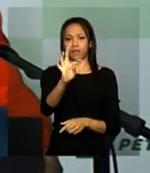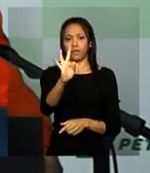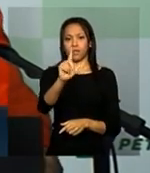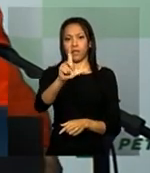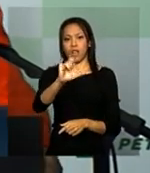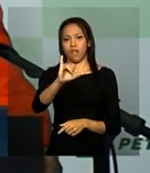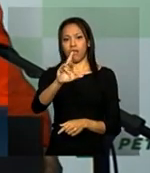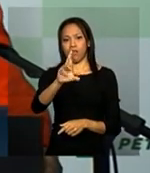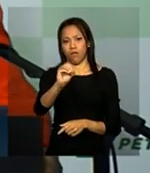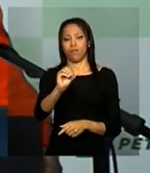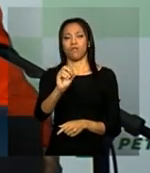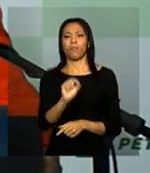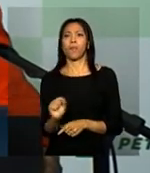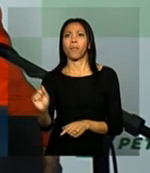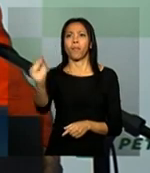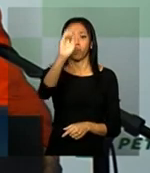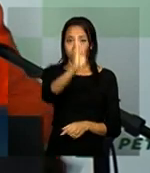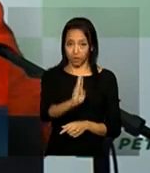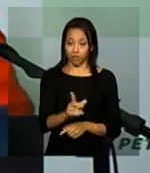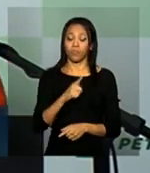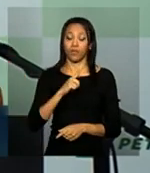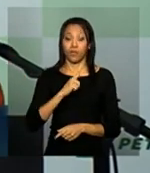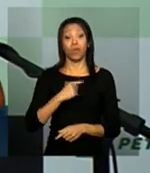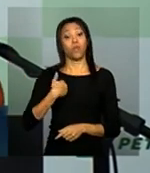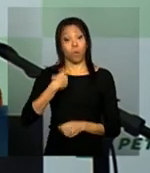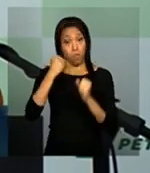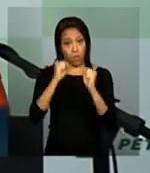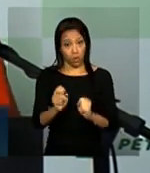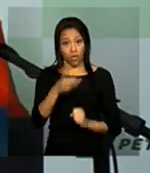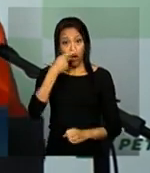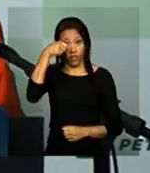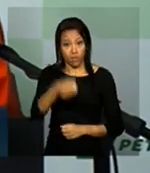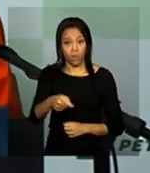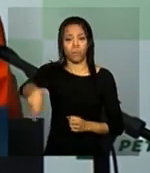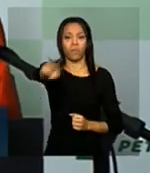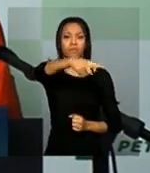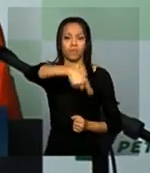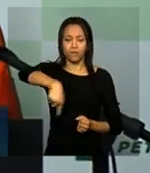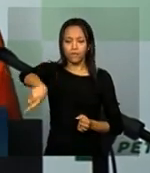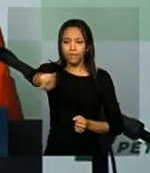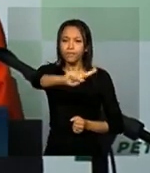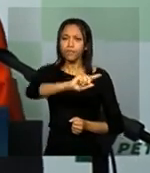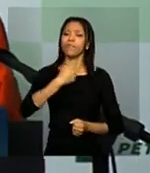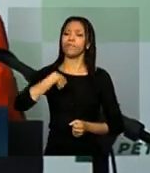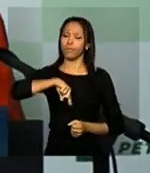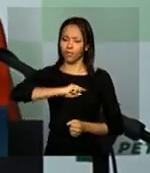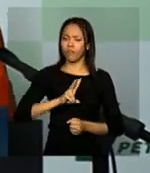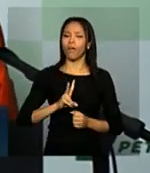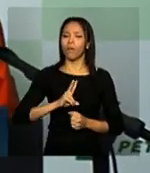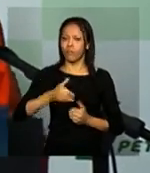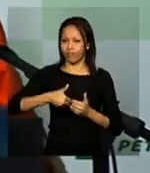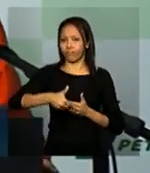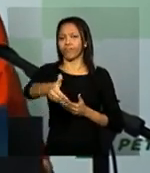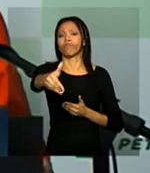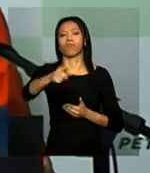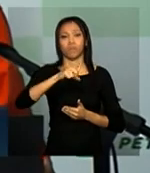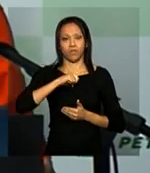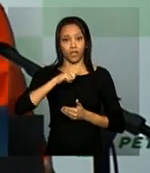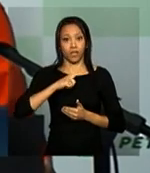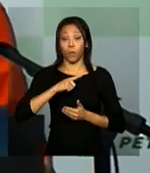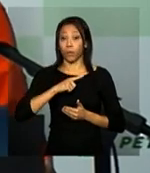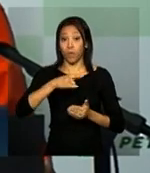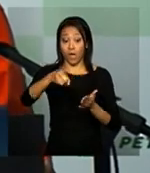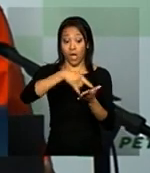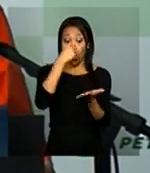Nós, e eu posso garantir a vocês, nós vamos ter muita